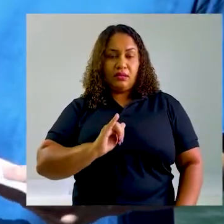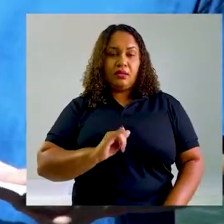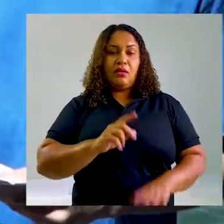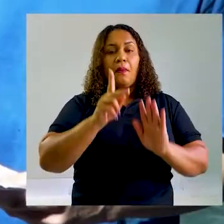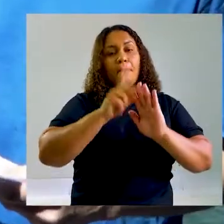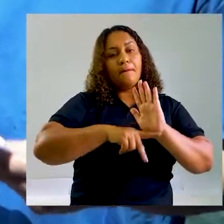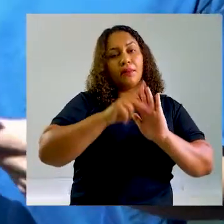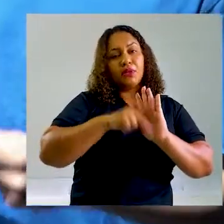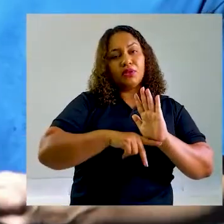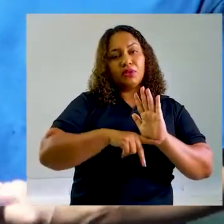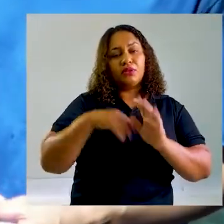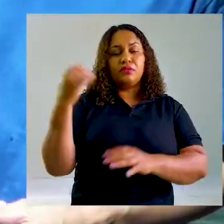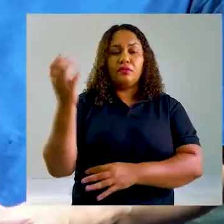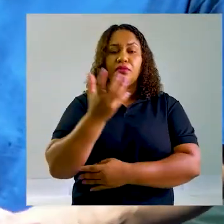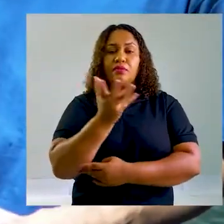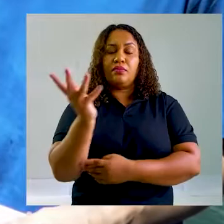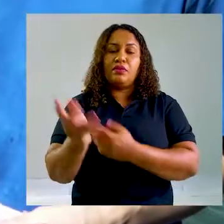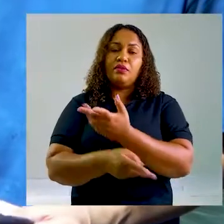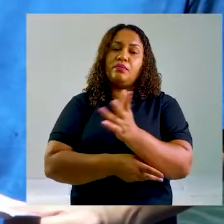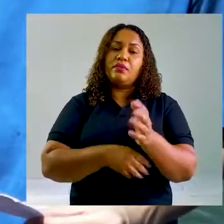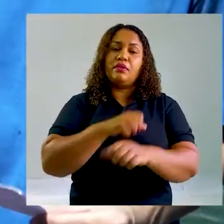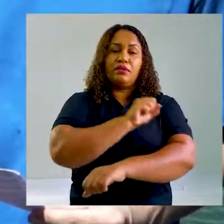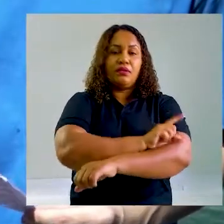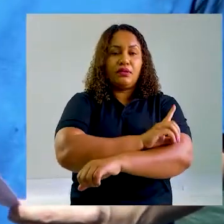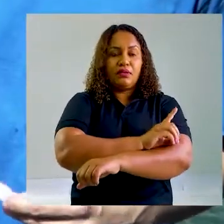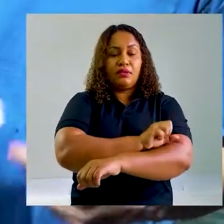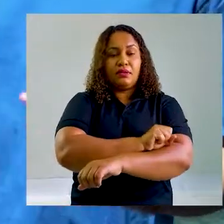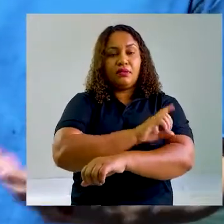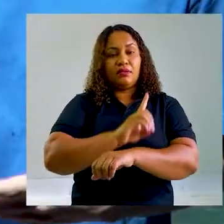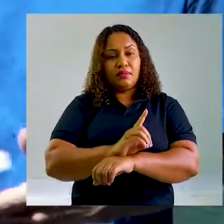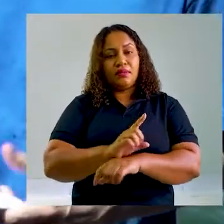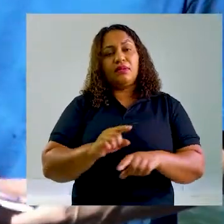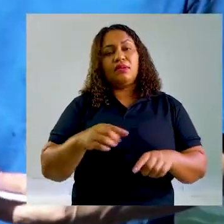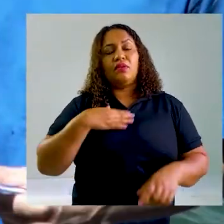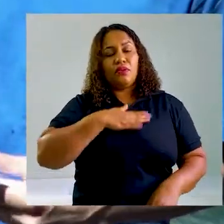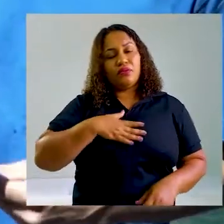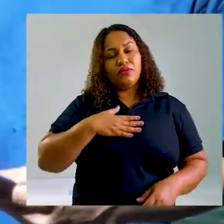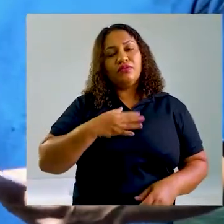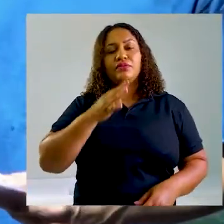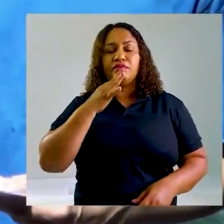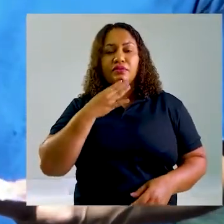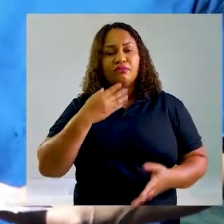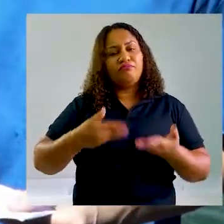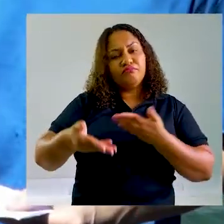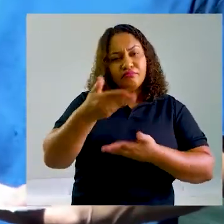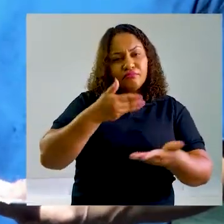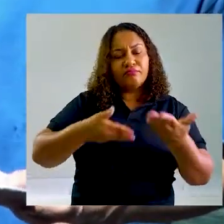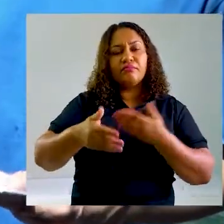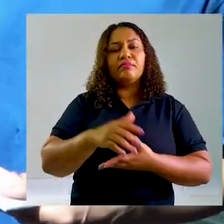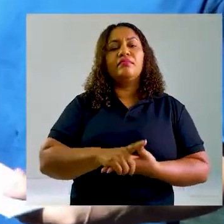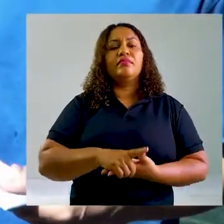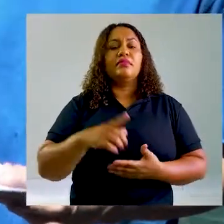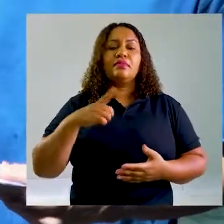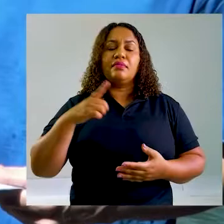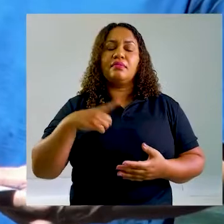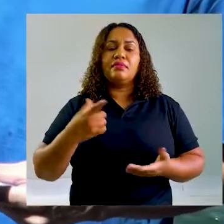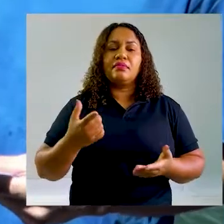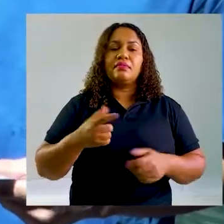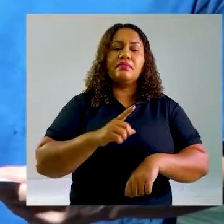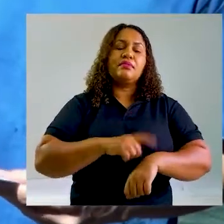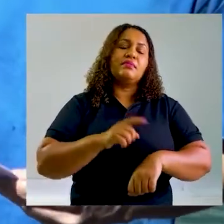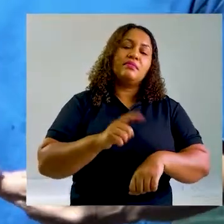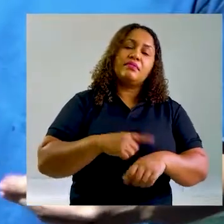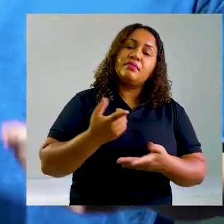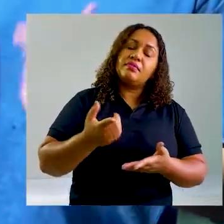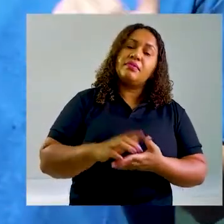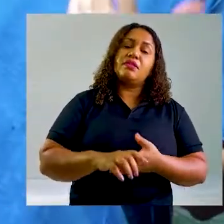Projeto Meio Ambiente. Eu gostei muito de lhe conhecer e, assim, com certeza a gente vai ainda se encontrar muito para proporcionar esses momentos